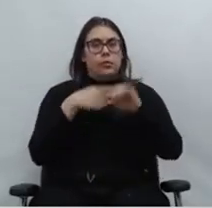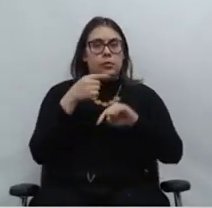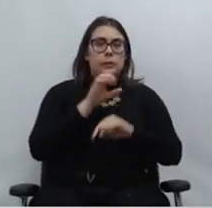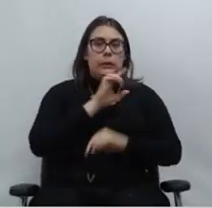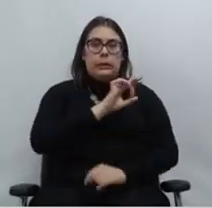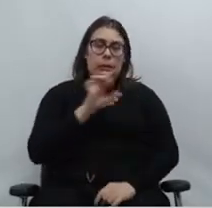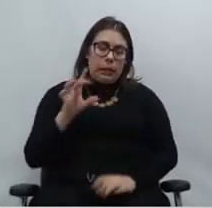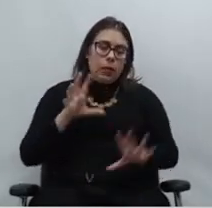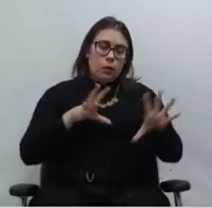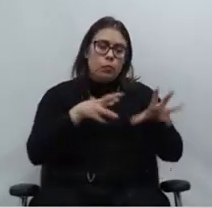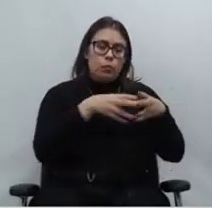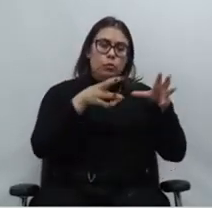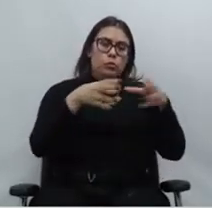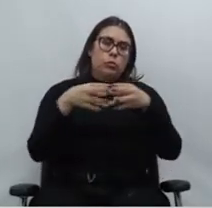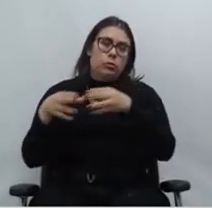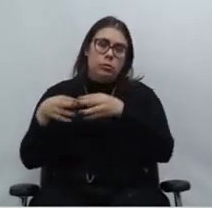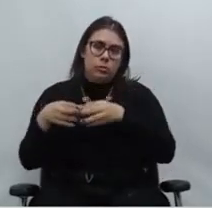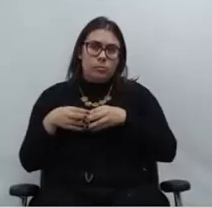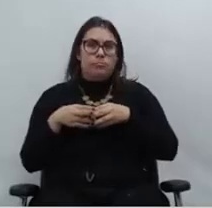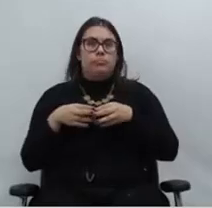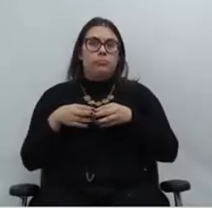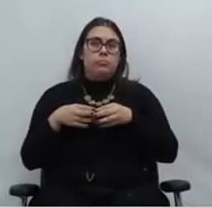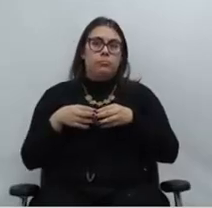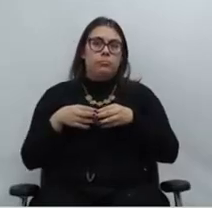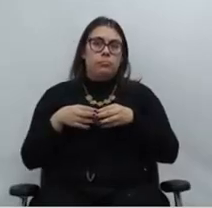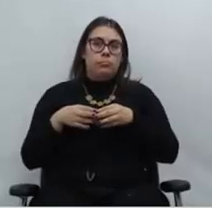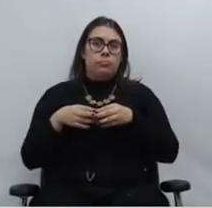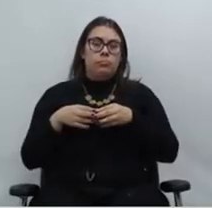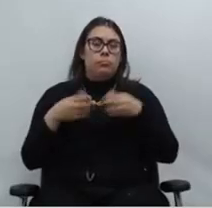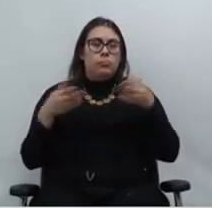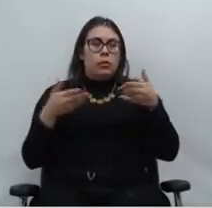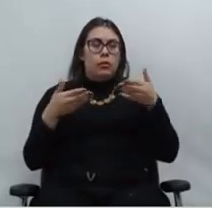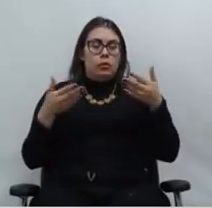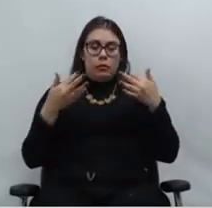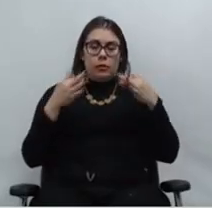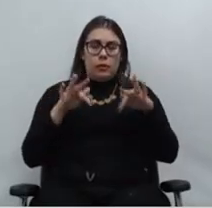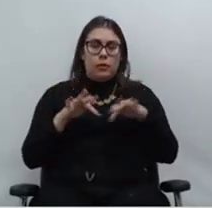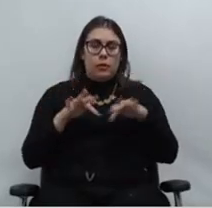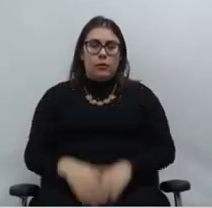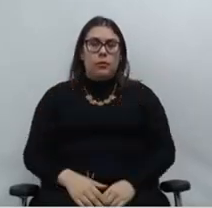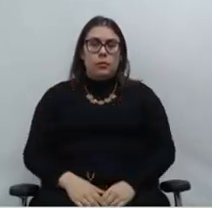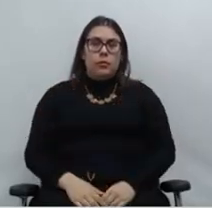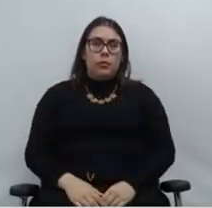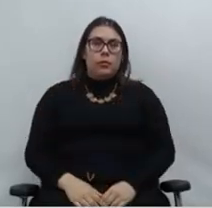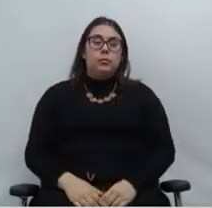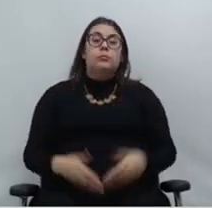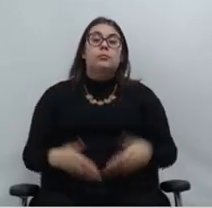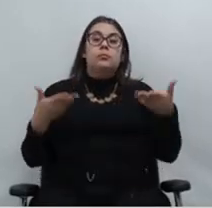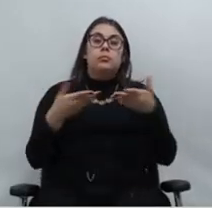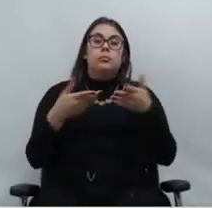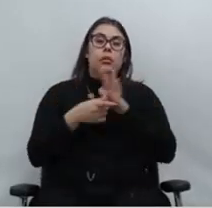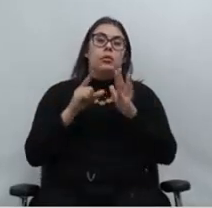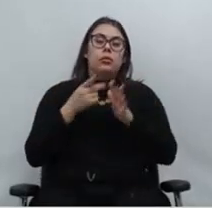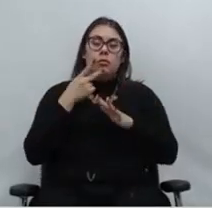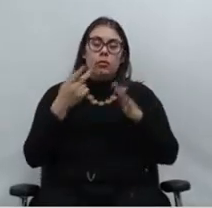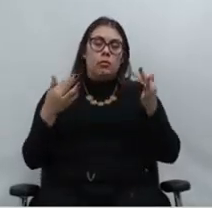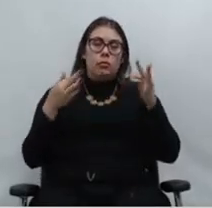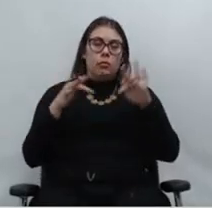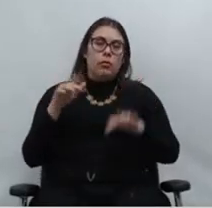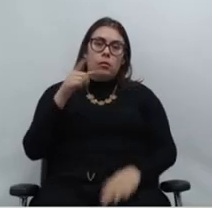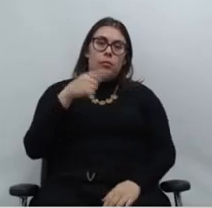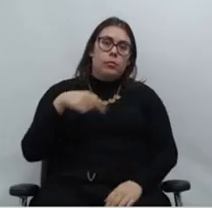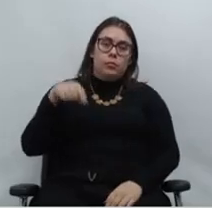dos programas e ações descritos na peça técnico-contábil. Agora concluo. E aqui, antes de passar para a conclusão, é